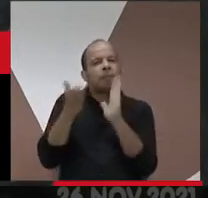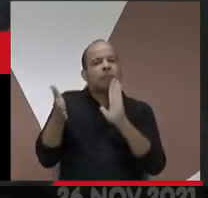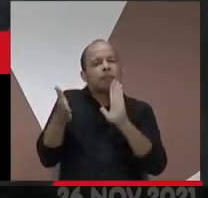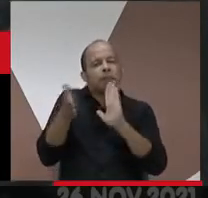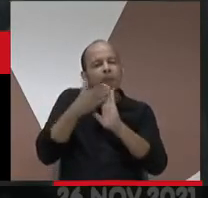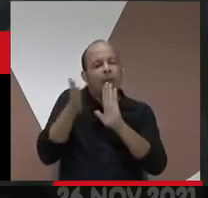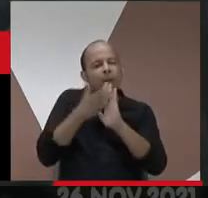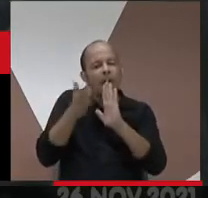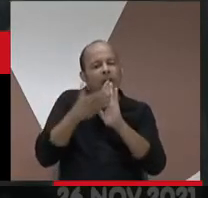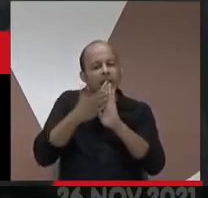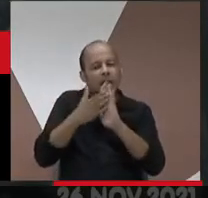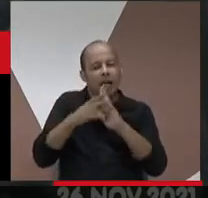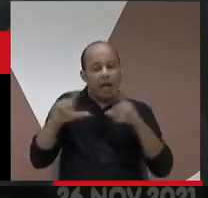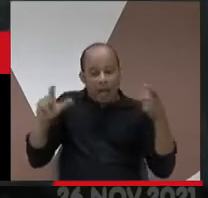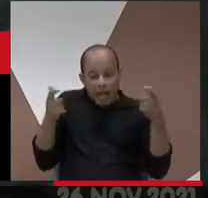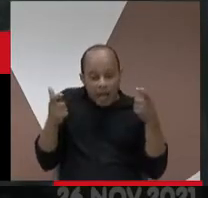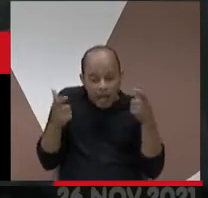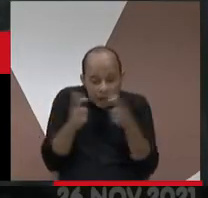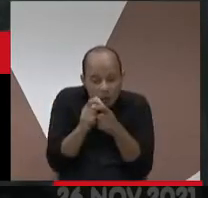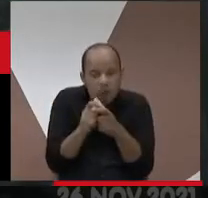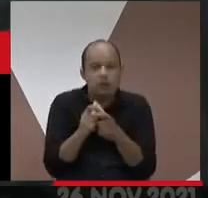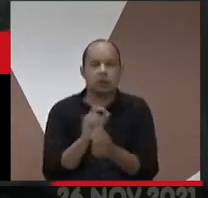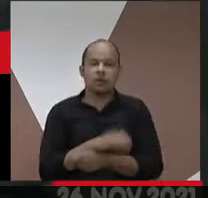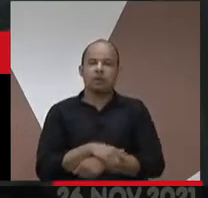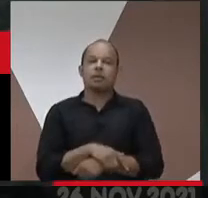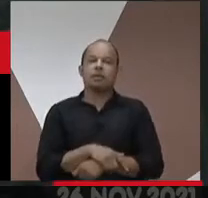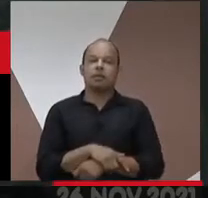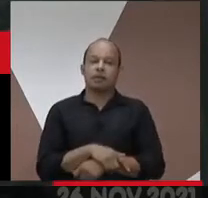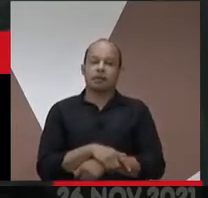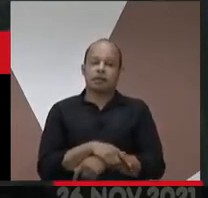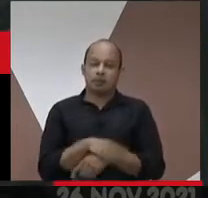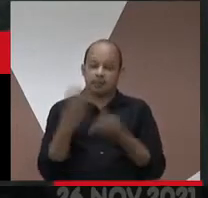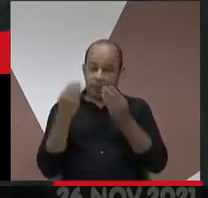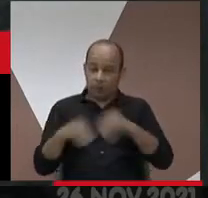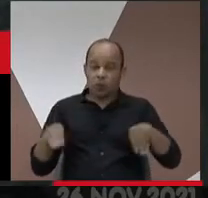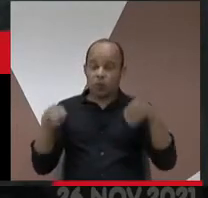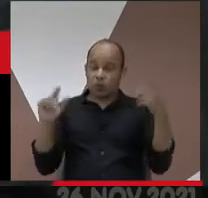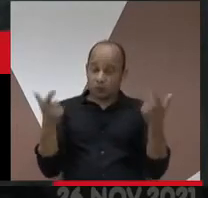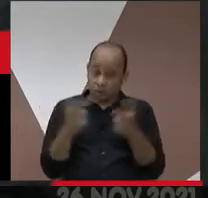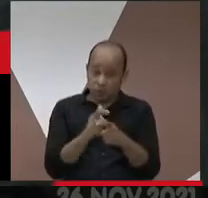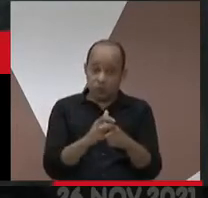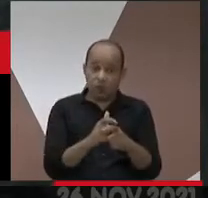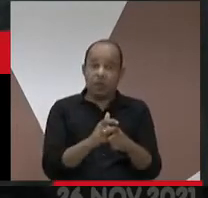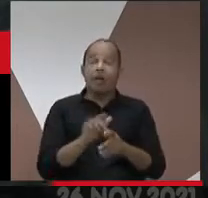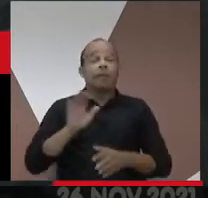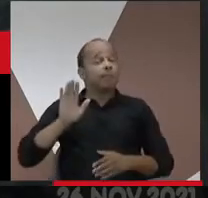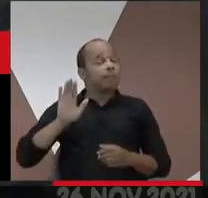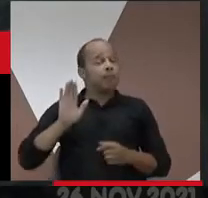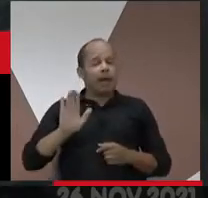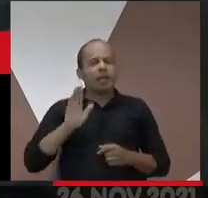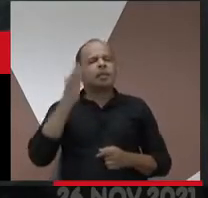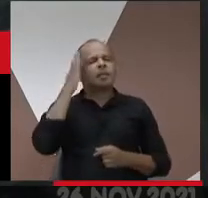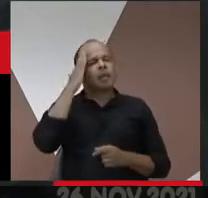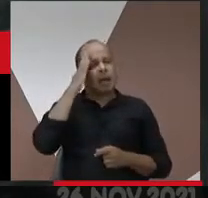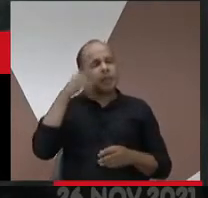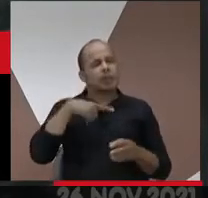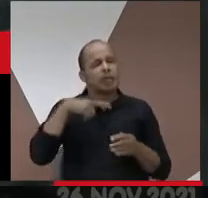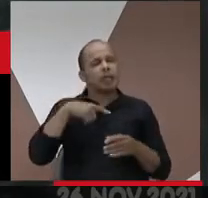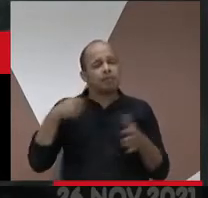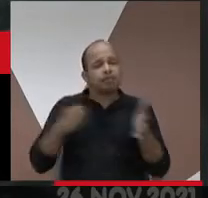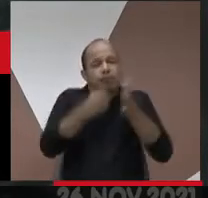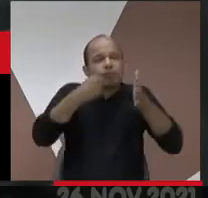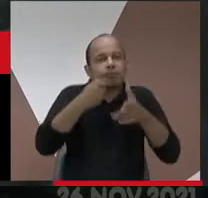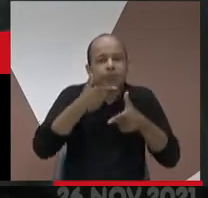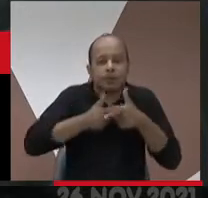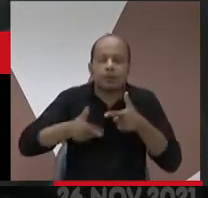8 quilômetros, mas, mesmo assim, mesmo com um corte menor, você tem um impacto sobre a bacia,